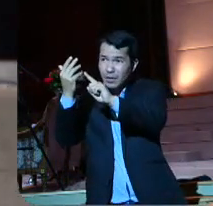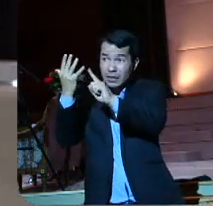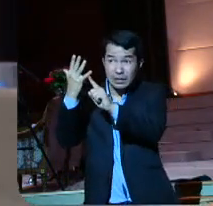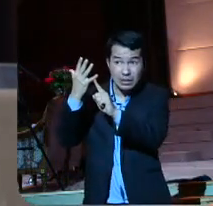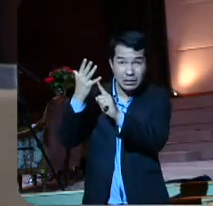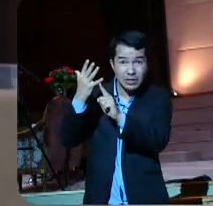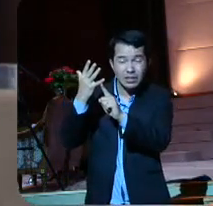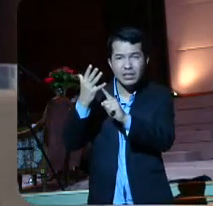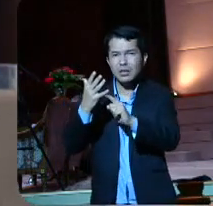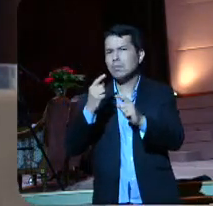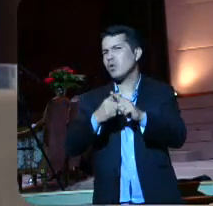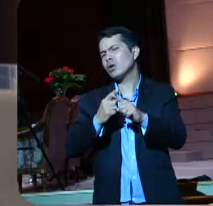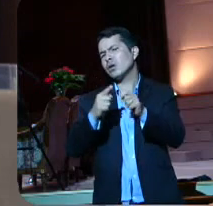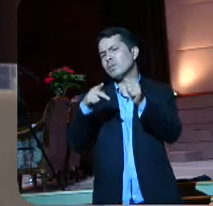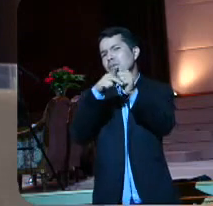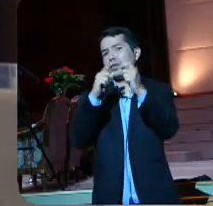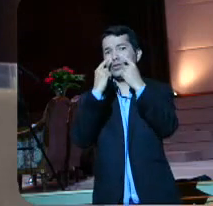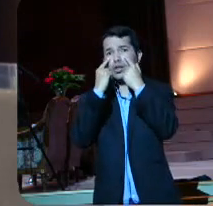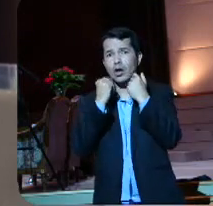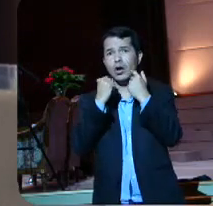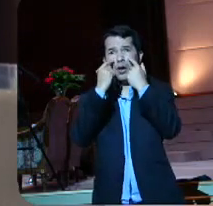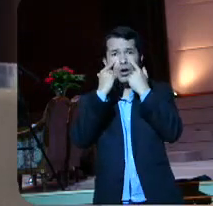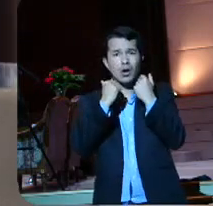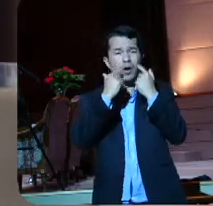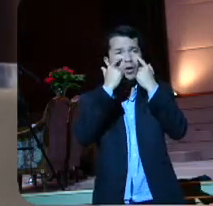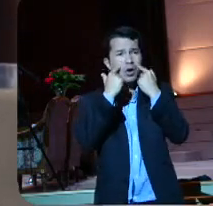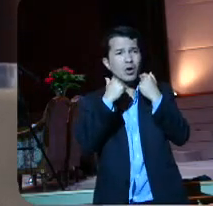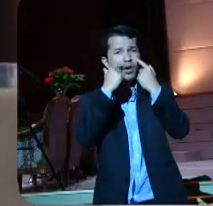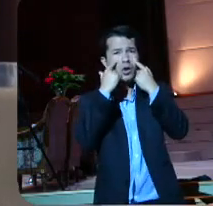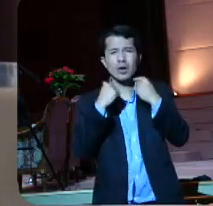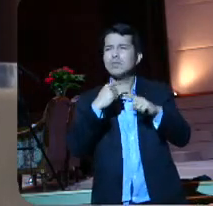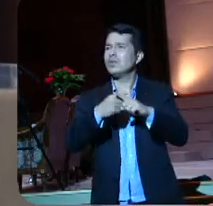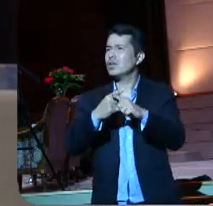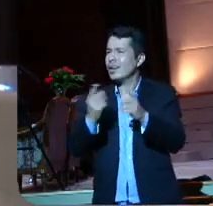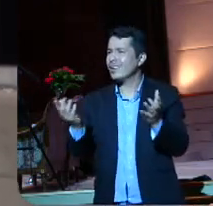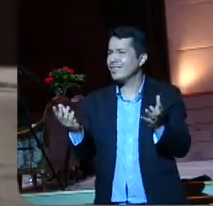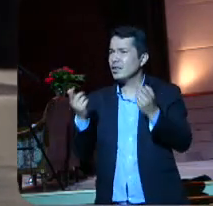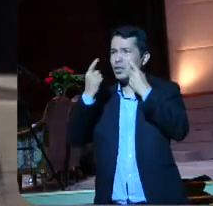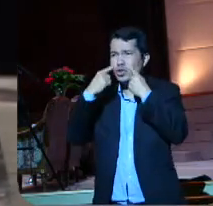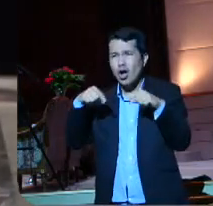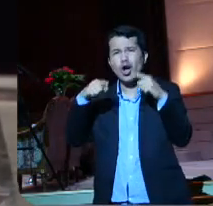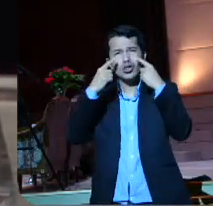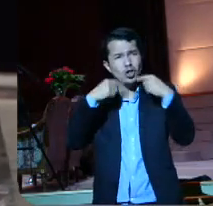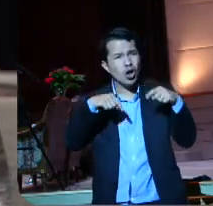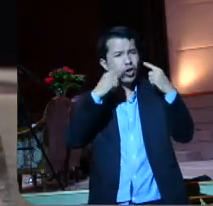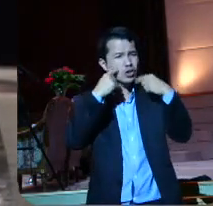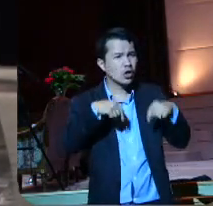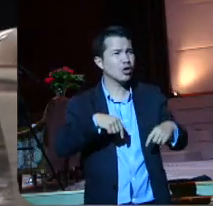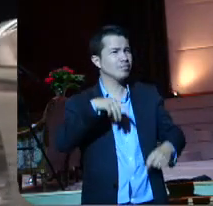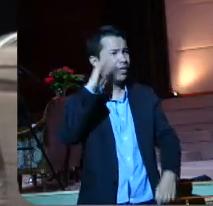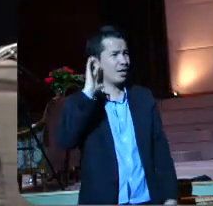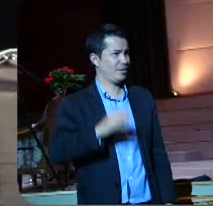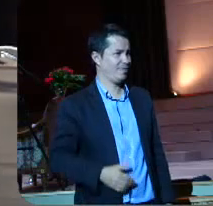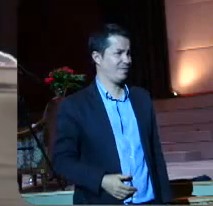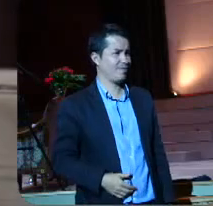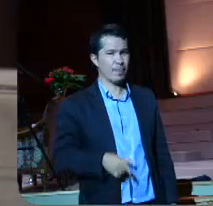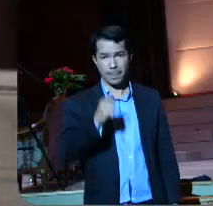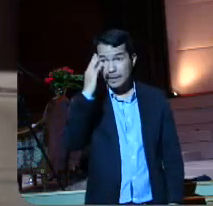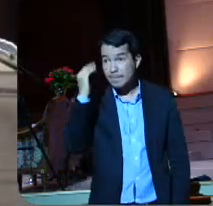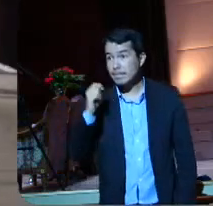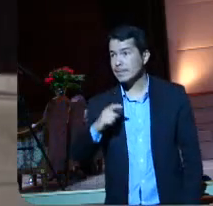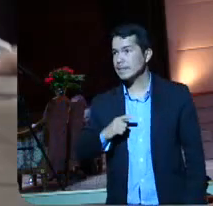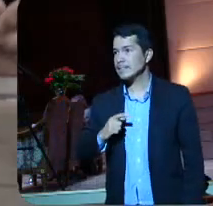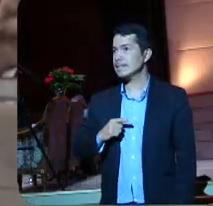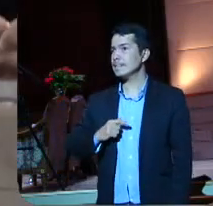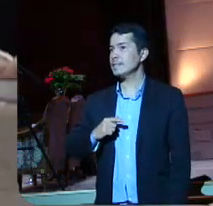arrependimento. Eu acho incrível o que está acontecendo aqui nesse texto. A Bíblia nos fala que Jesus